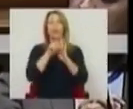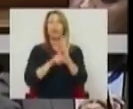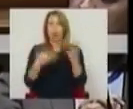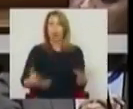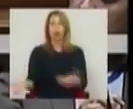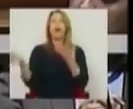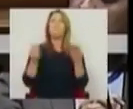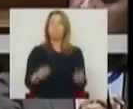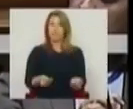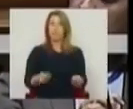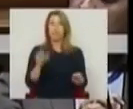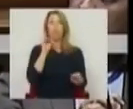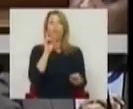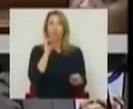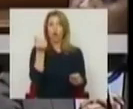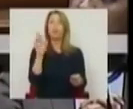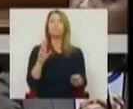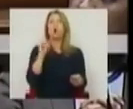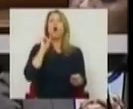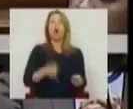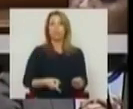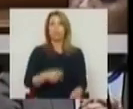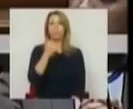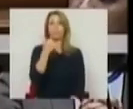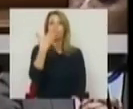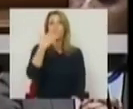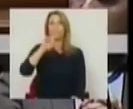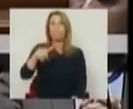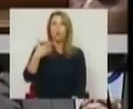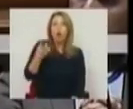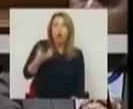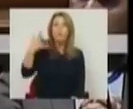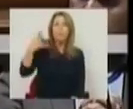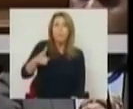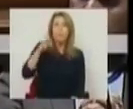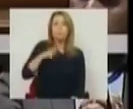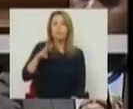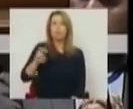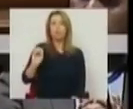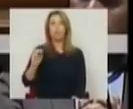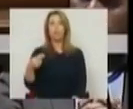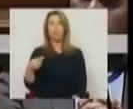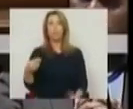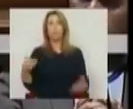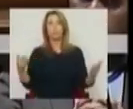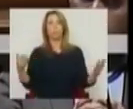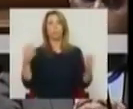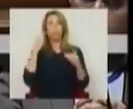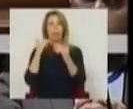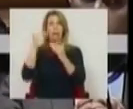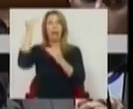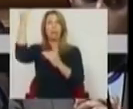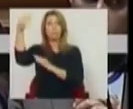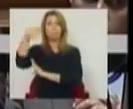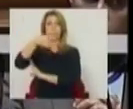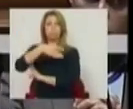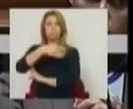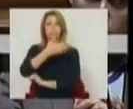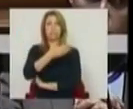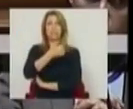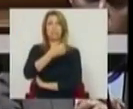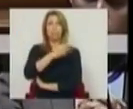apresenta, o envelope financeiro é 21,9 mil milhões de euros. Portanto, muito acima dos 75 milhões de